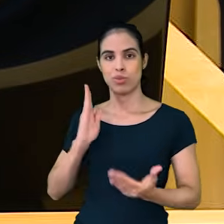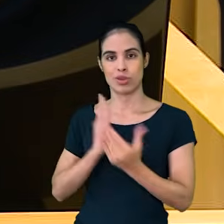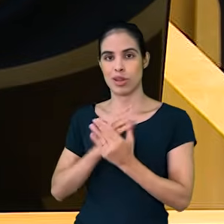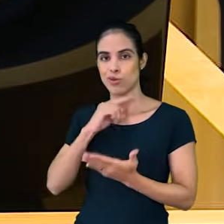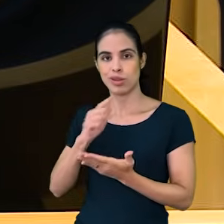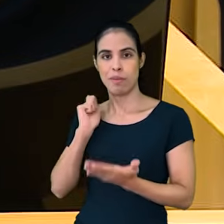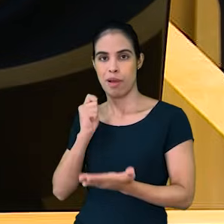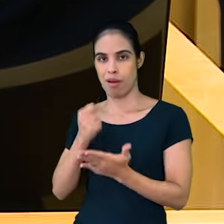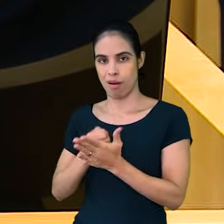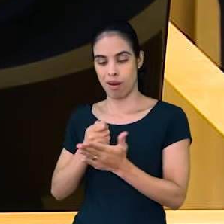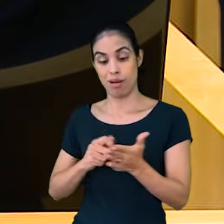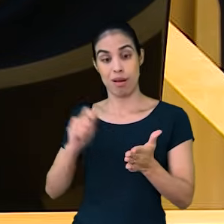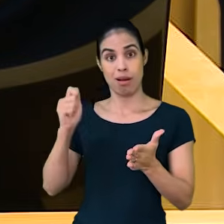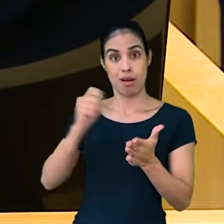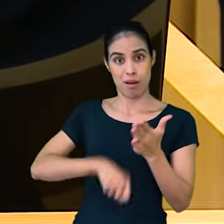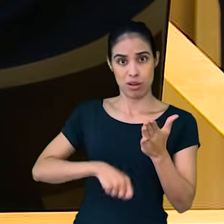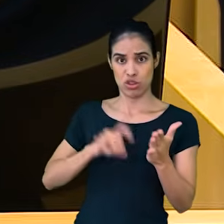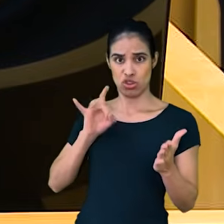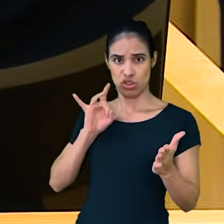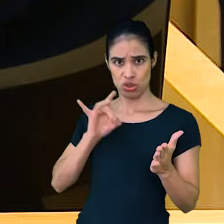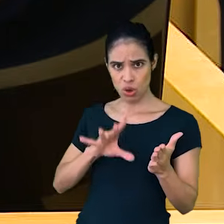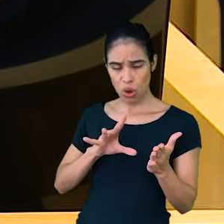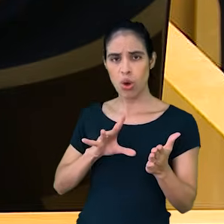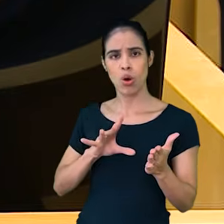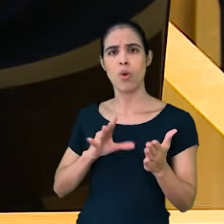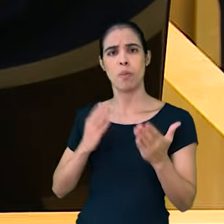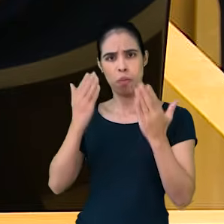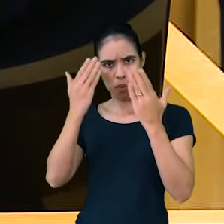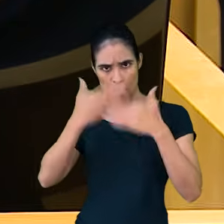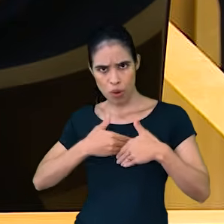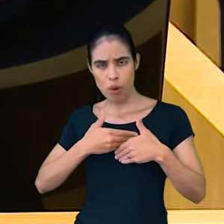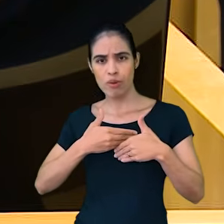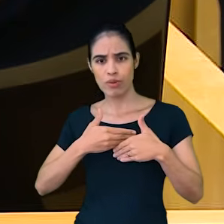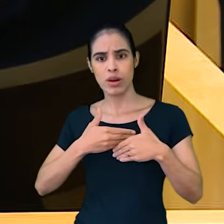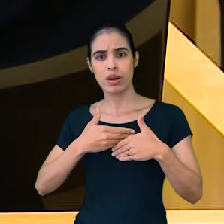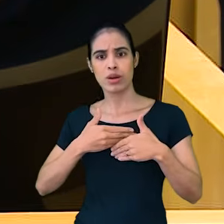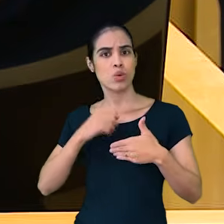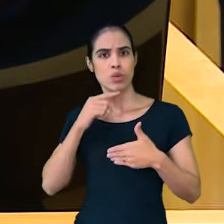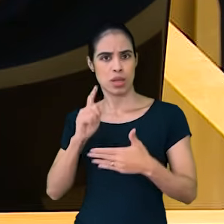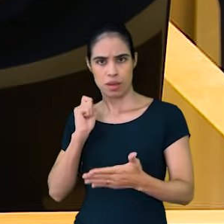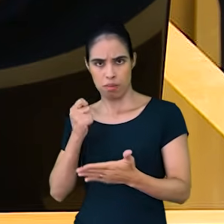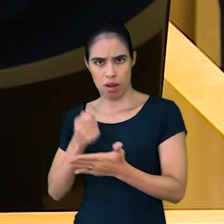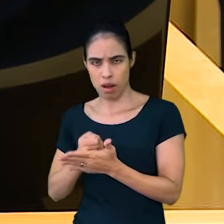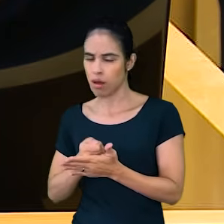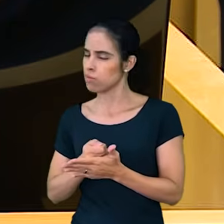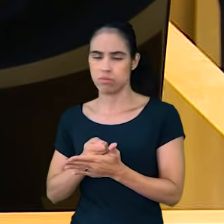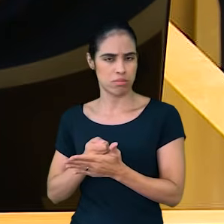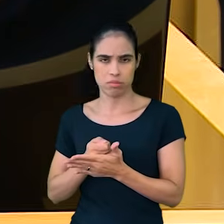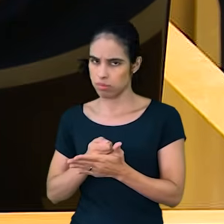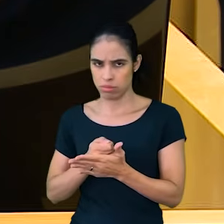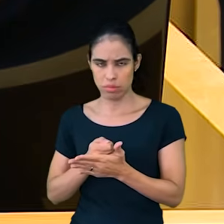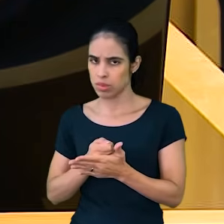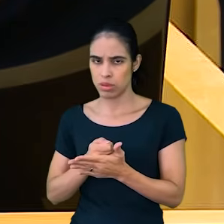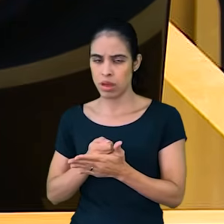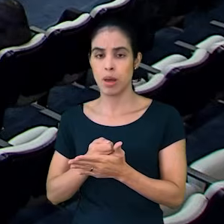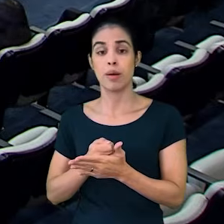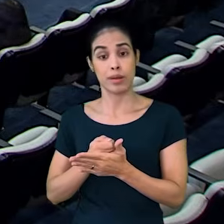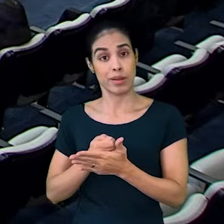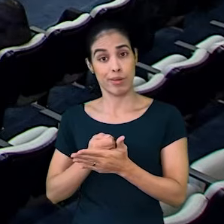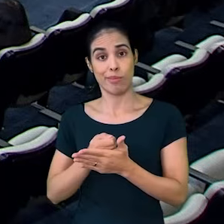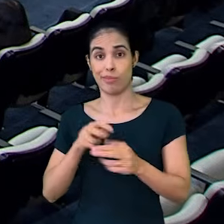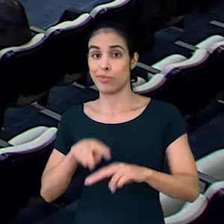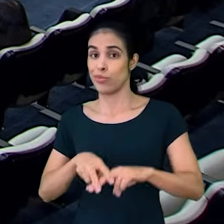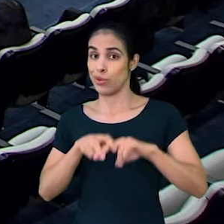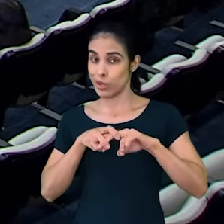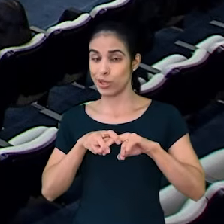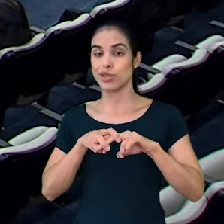que a simples declaração do trabalhador não era suficiente para comprovar a incapacidade de arcar com o processo. Por